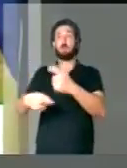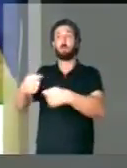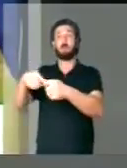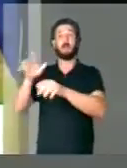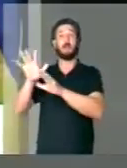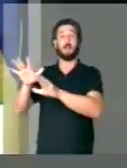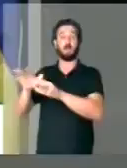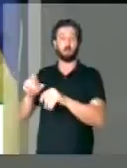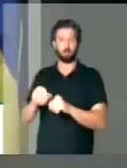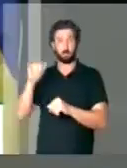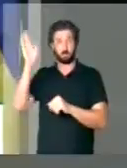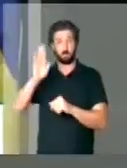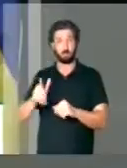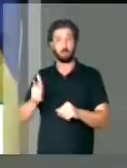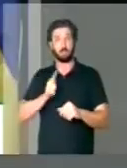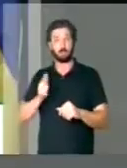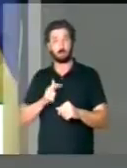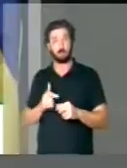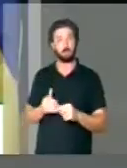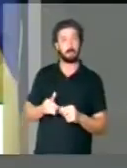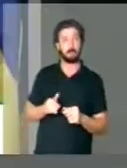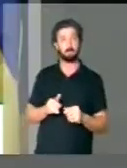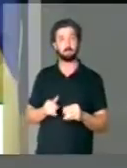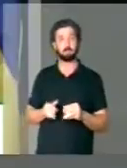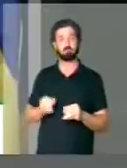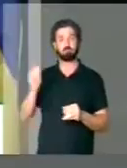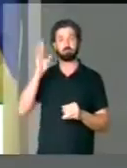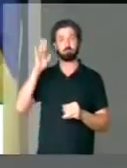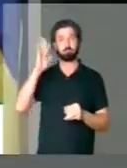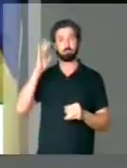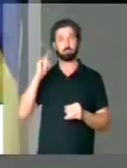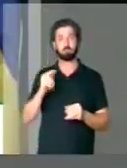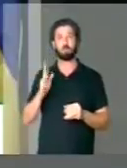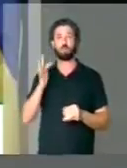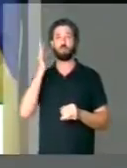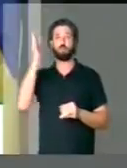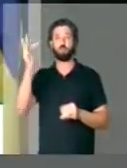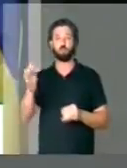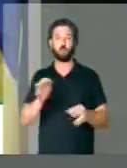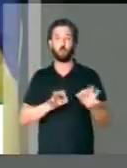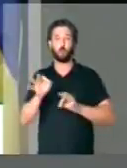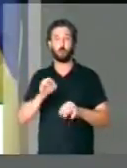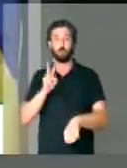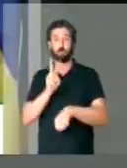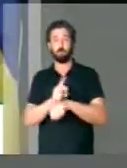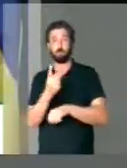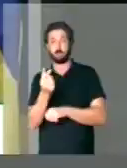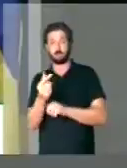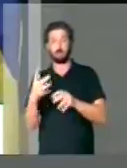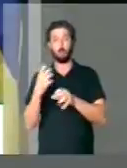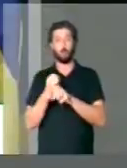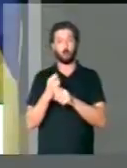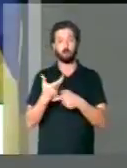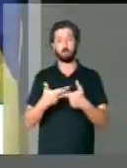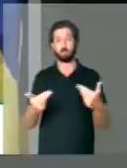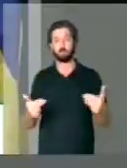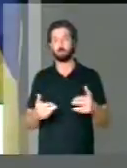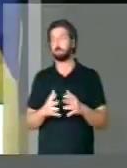de que o Brasil está tendo uma perspectiva de futuro, um controle fiscal das suas